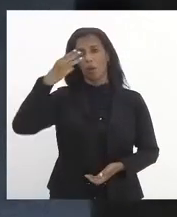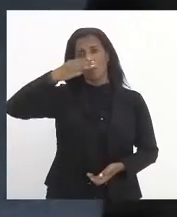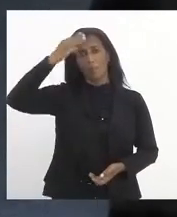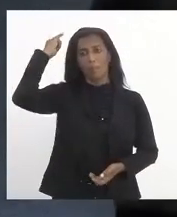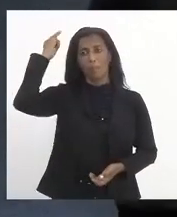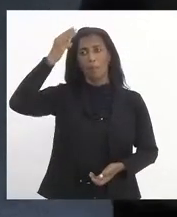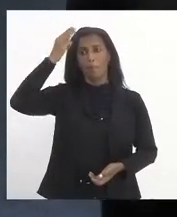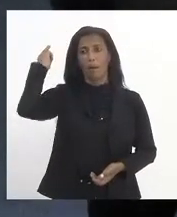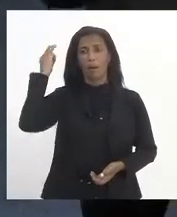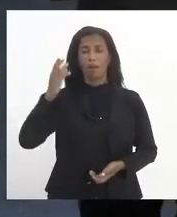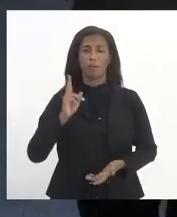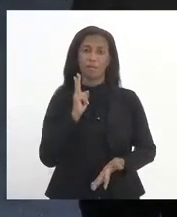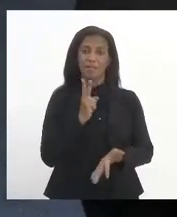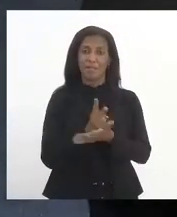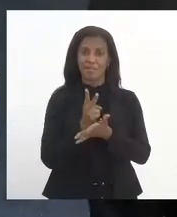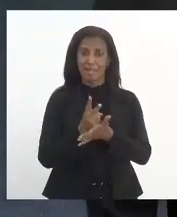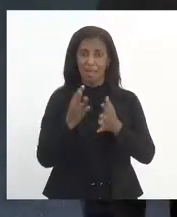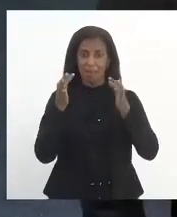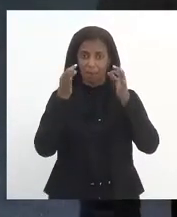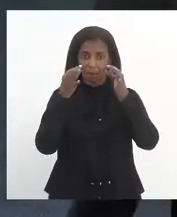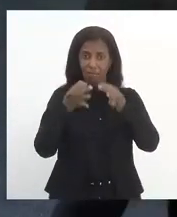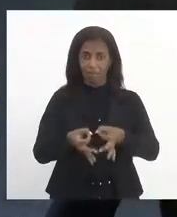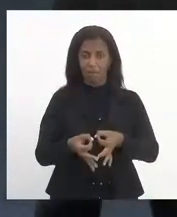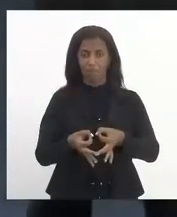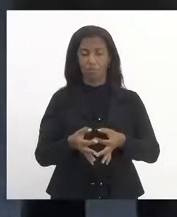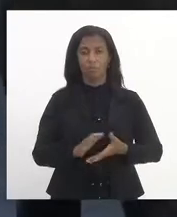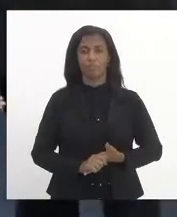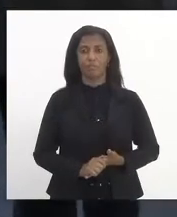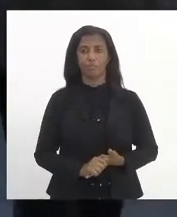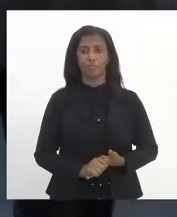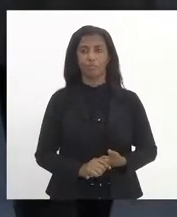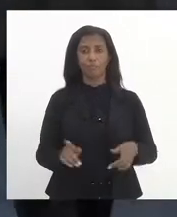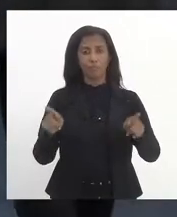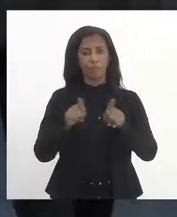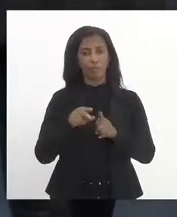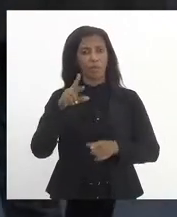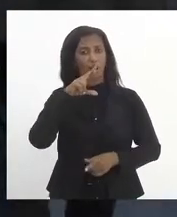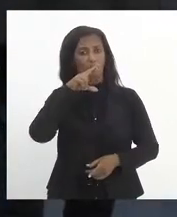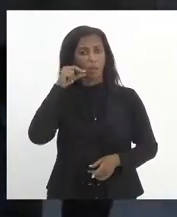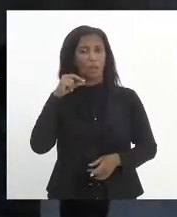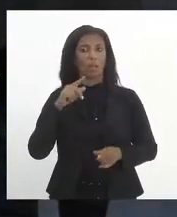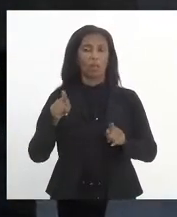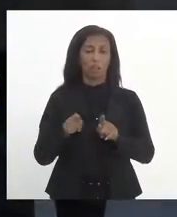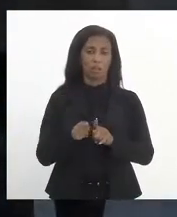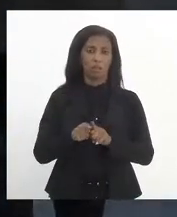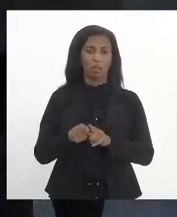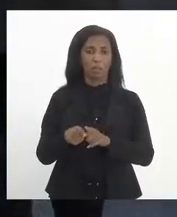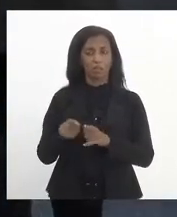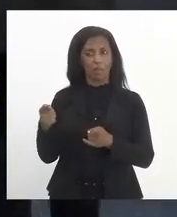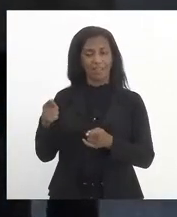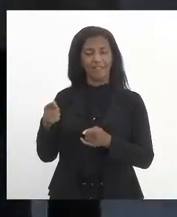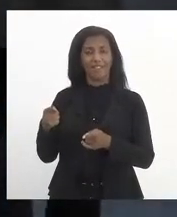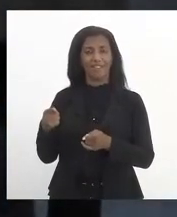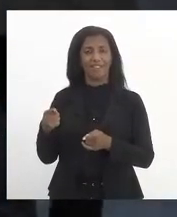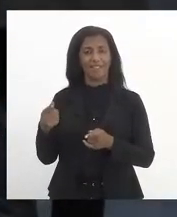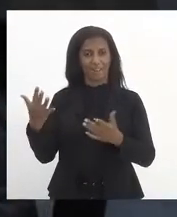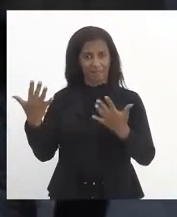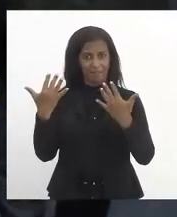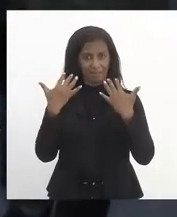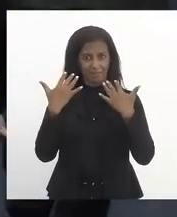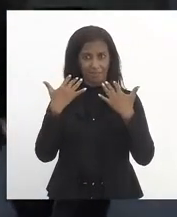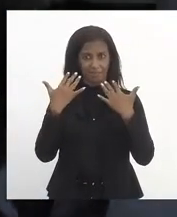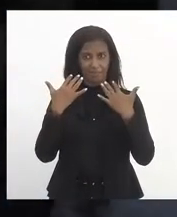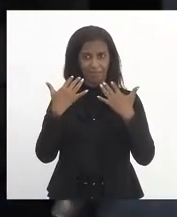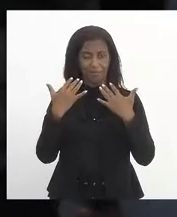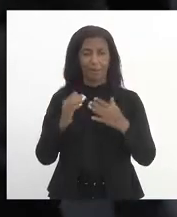Pacheco, sempre atento a essas questões, e o deputado Rosenberg vai permitir que ele nos ouça, com certeza, porque